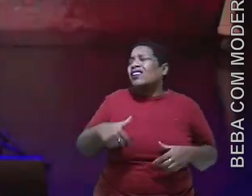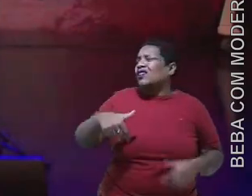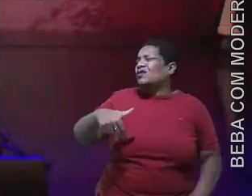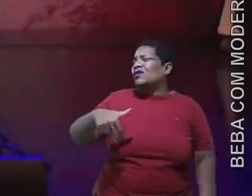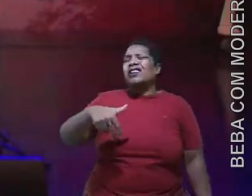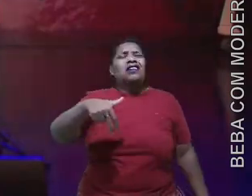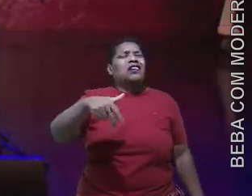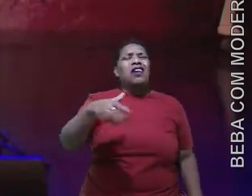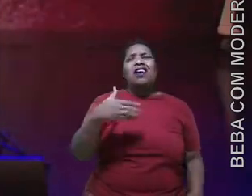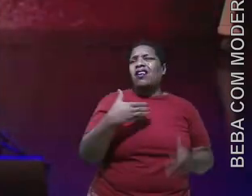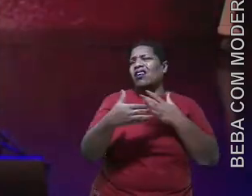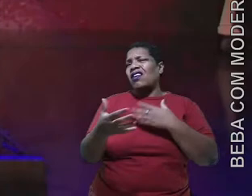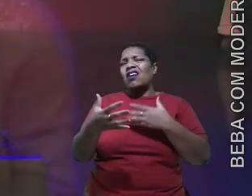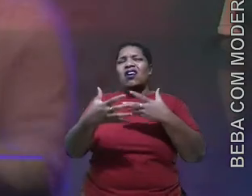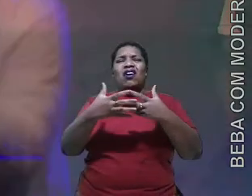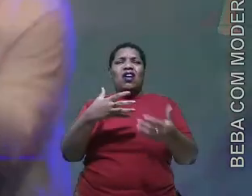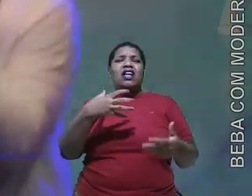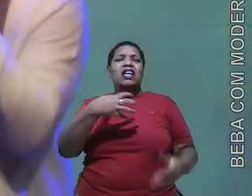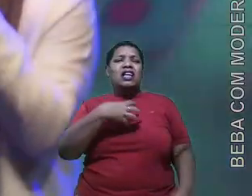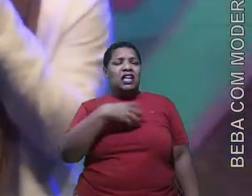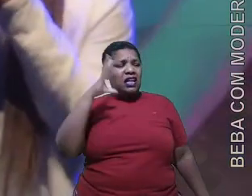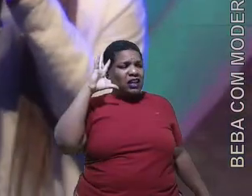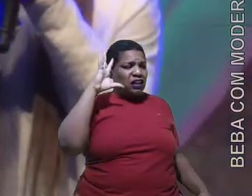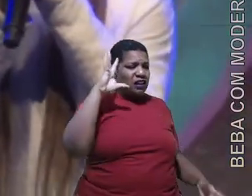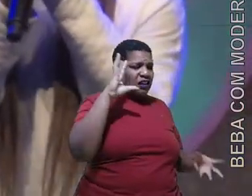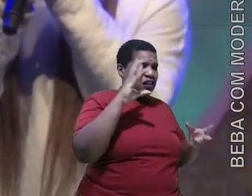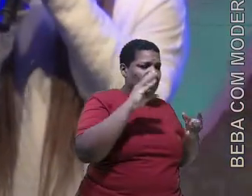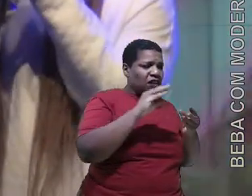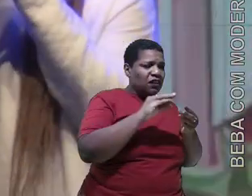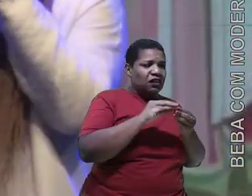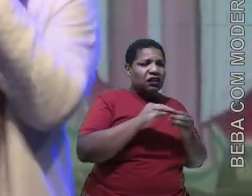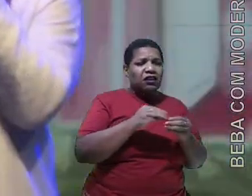gostei de entender que isso é